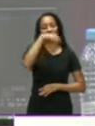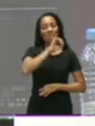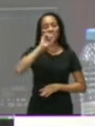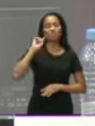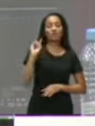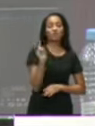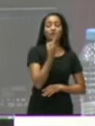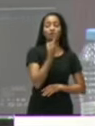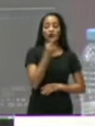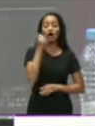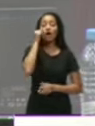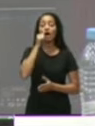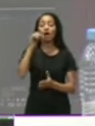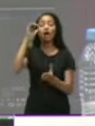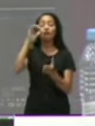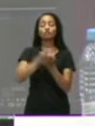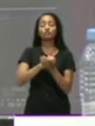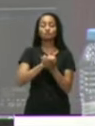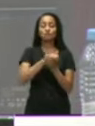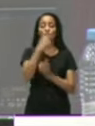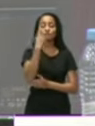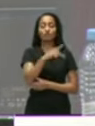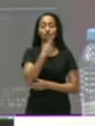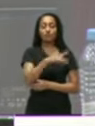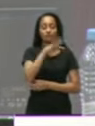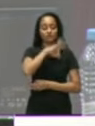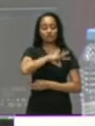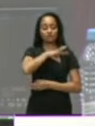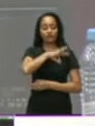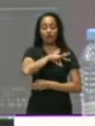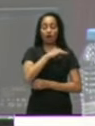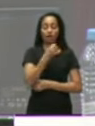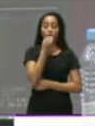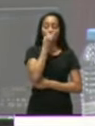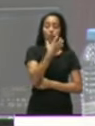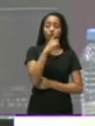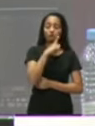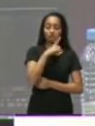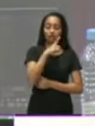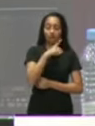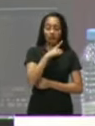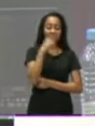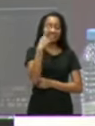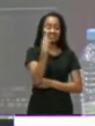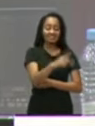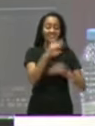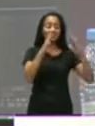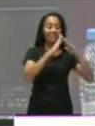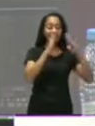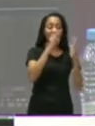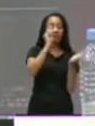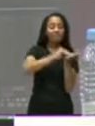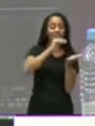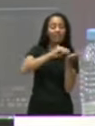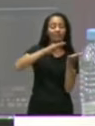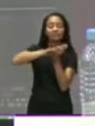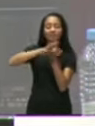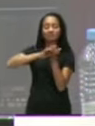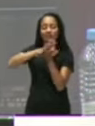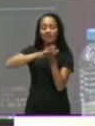A esposa dele ganhou cheio. Na mesa dele não está faltando, não. Eu apanho muito